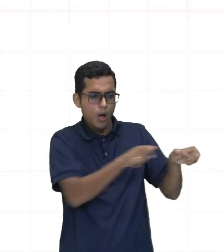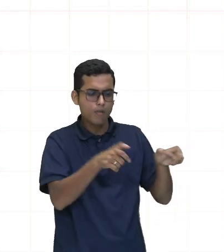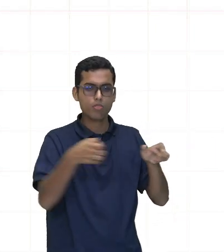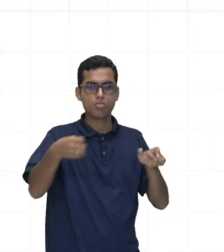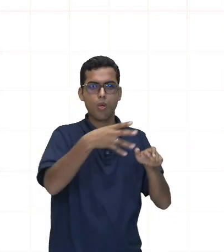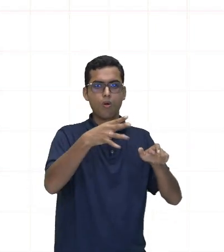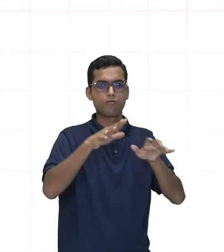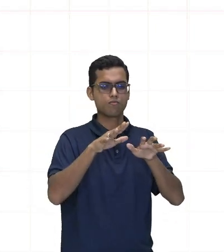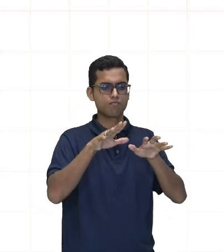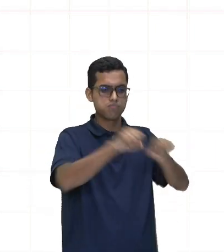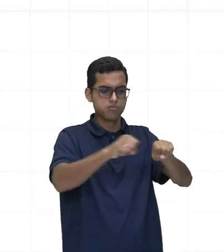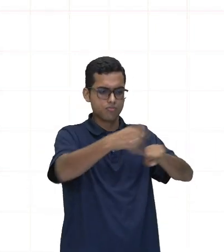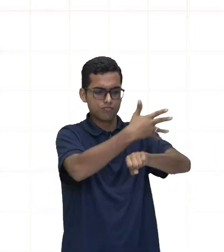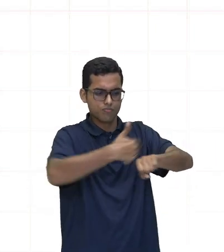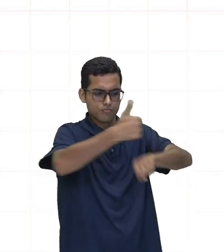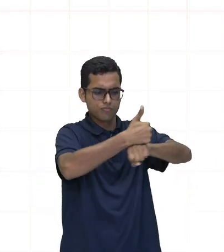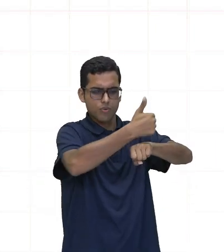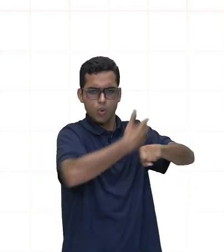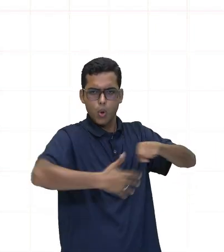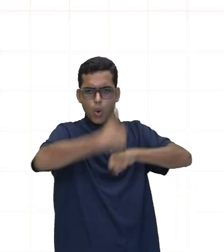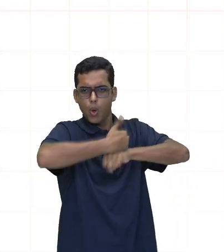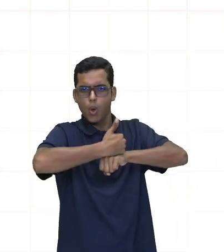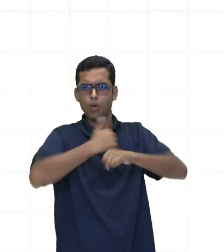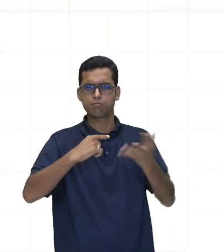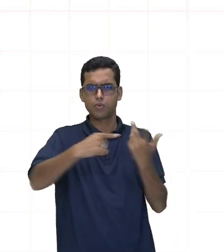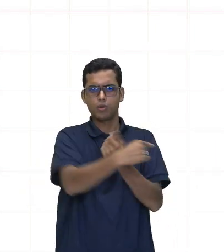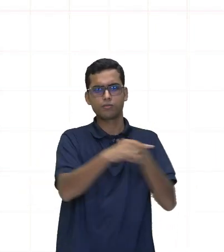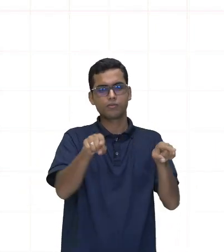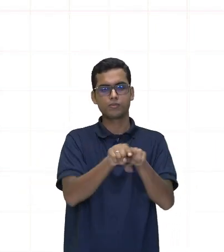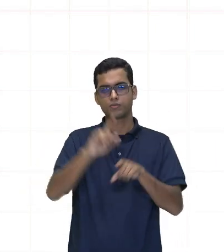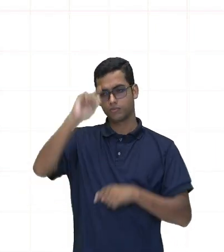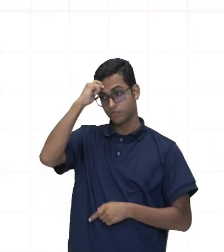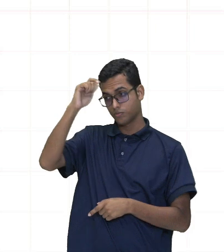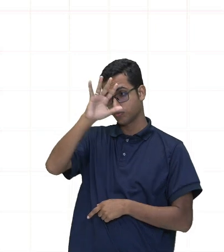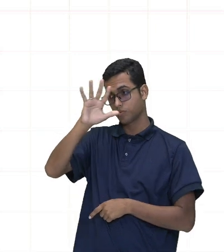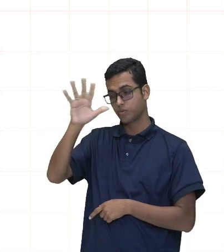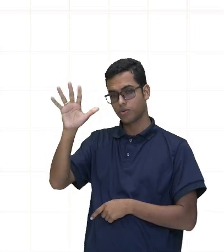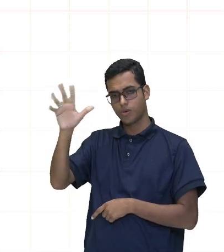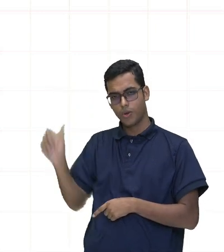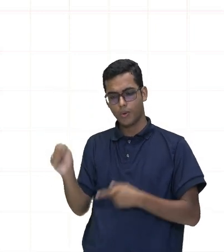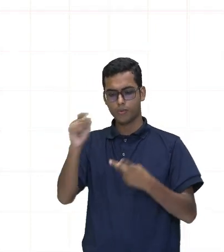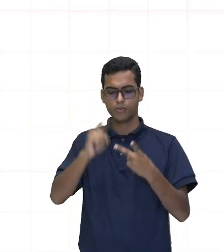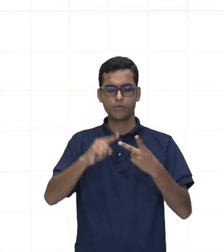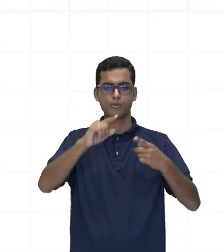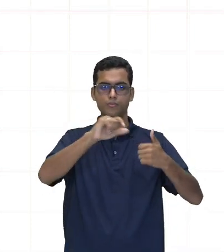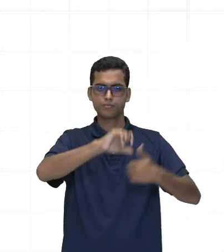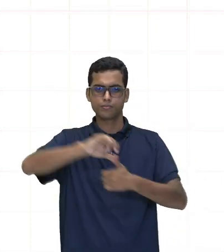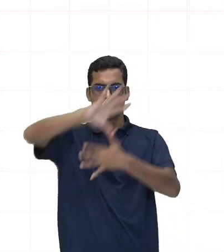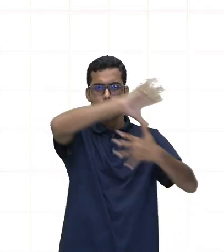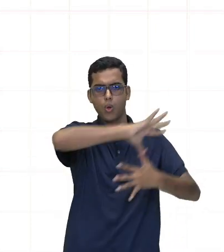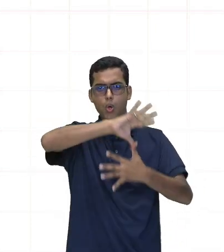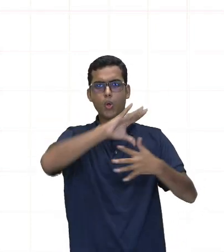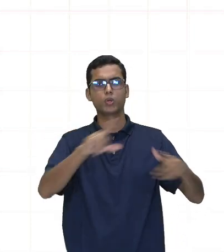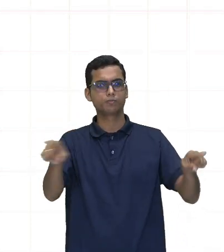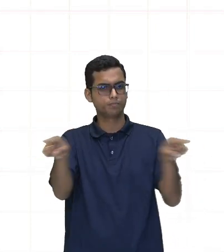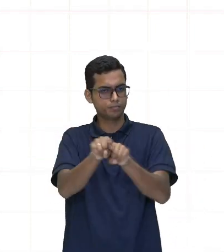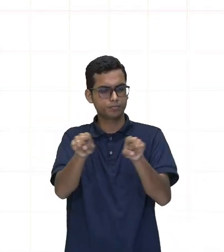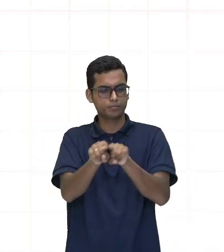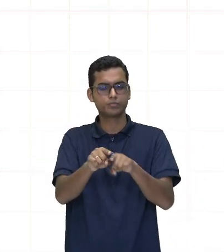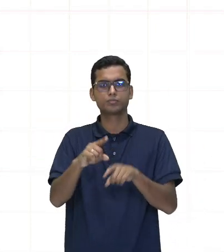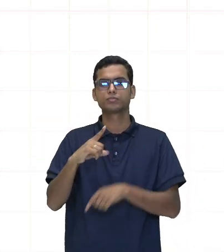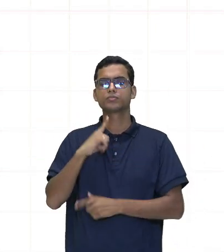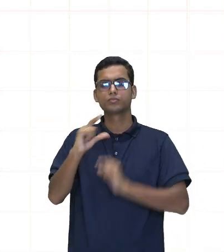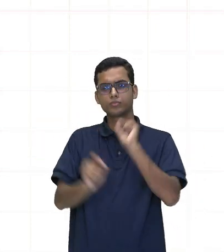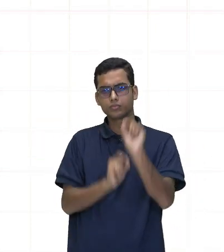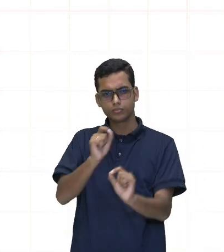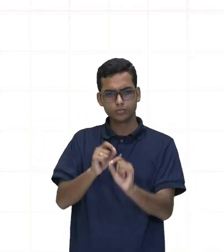da produção agrícola ter sido prejudicada em decorrência dos fatores climáticos. Não